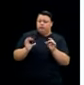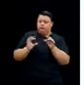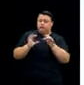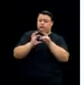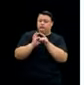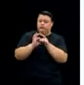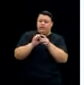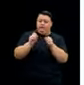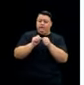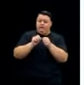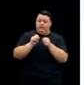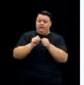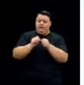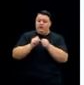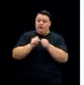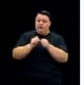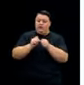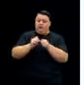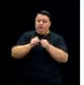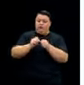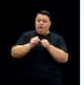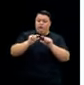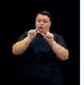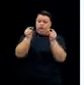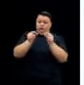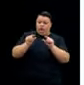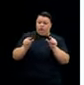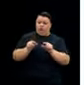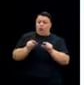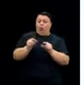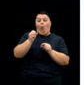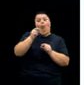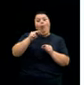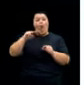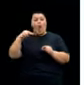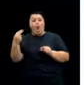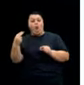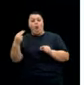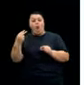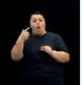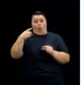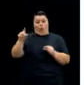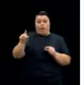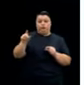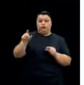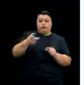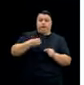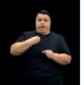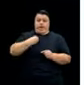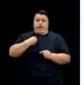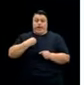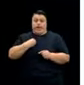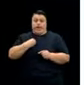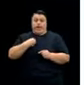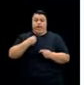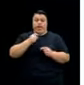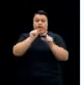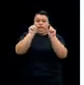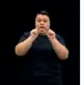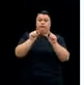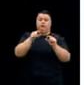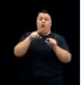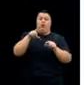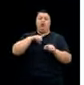anticorpo produzido pelo nosso próprio organismo ou pelo organismo do ser vivo em questão. Então, aqui nós temos algumas